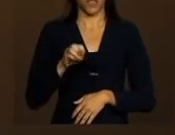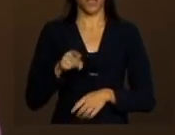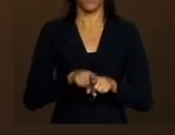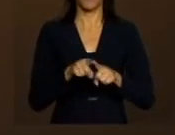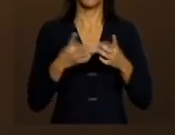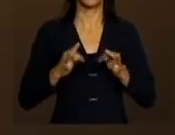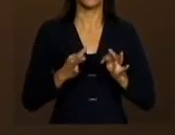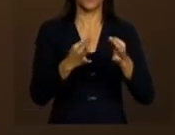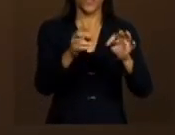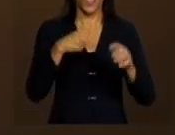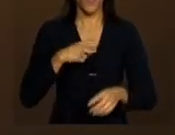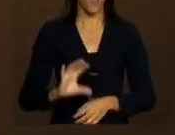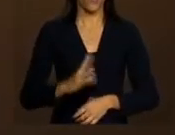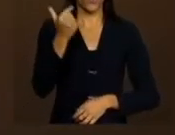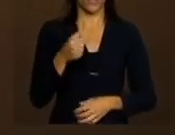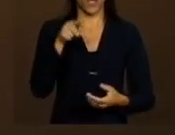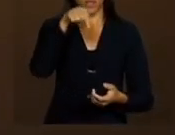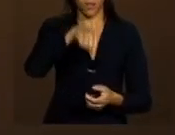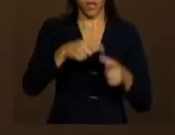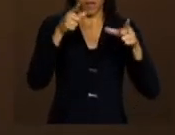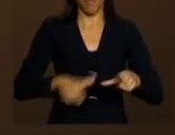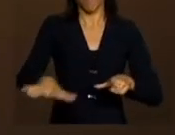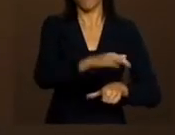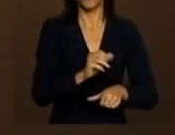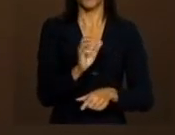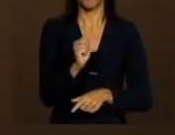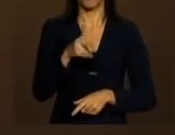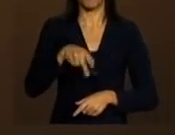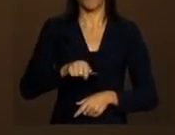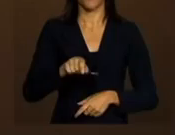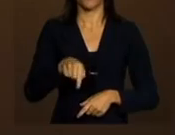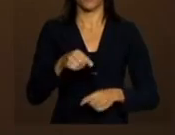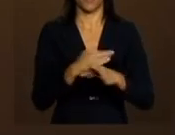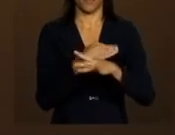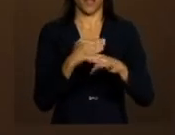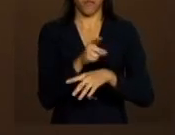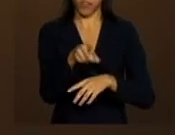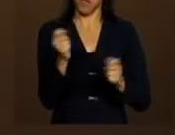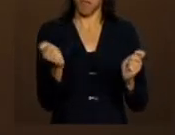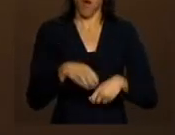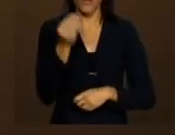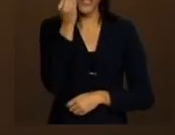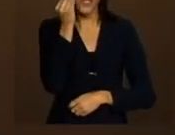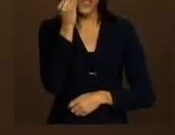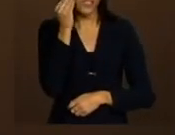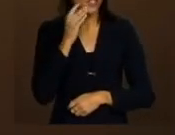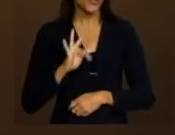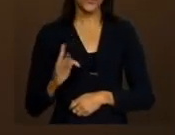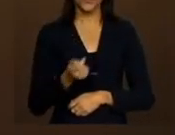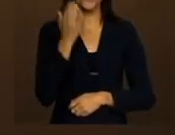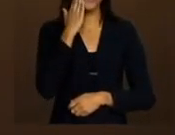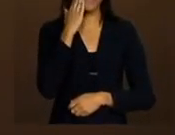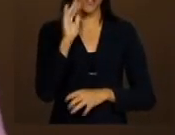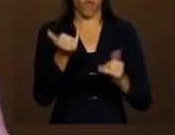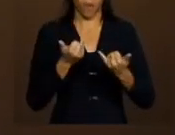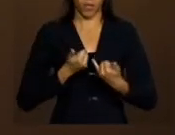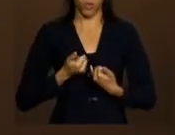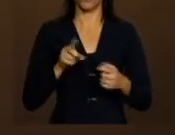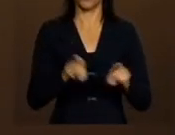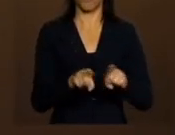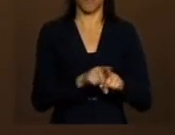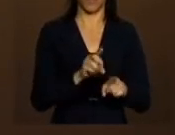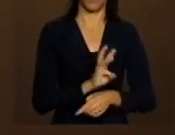é realizada no pavilhão de exposições do Parque da Cidade. E você também pode acompanhar a cobertura completa pelas